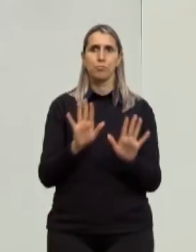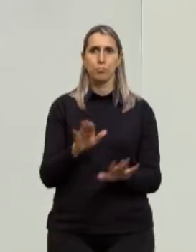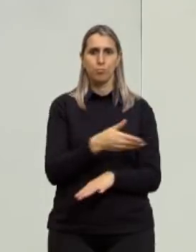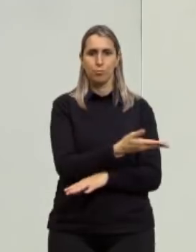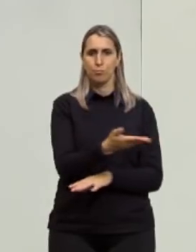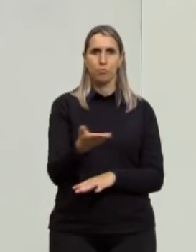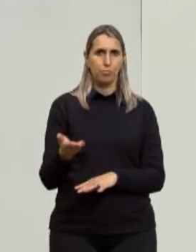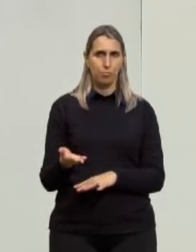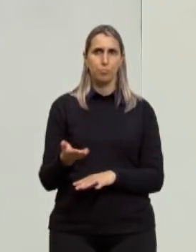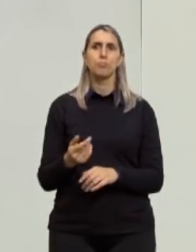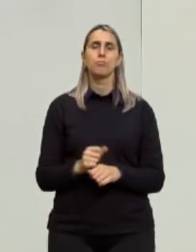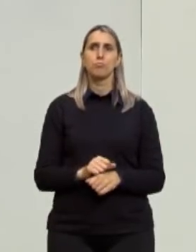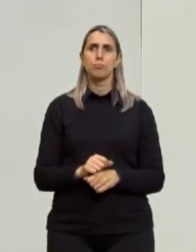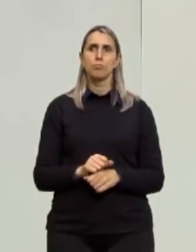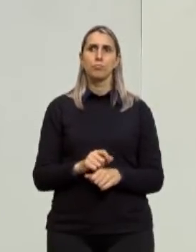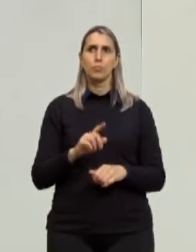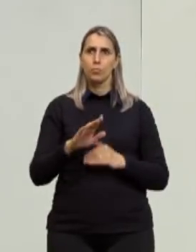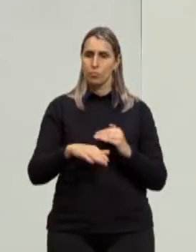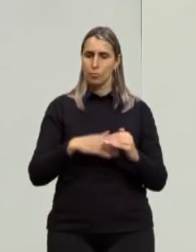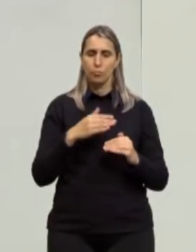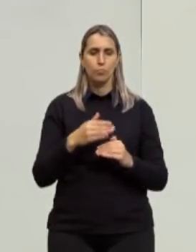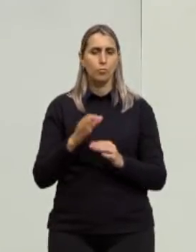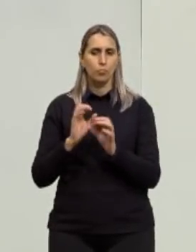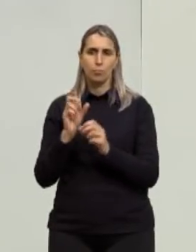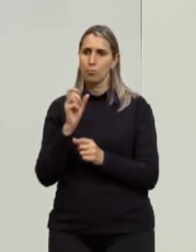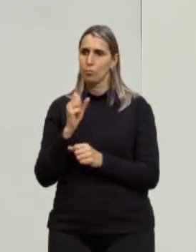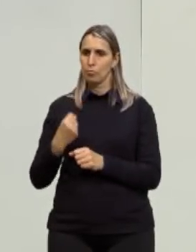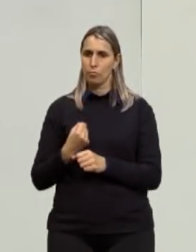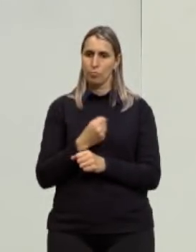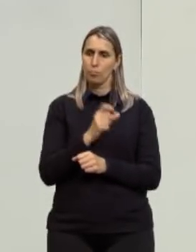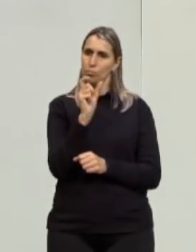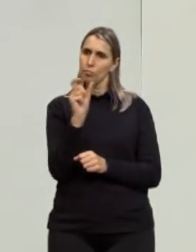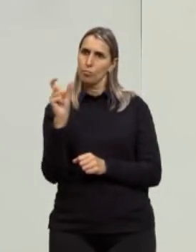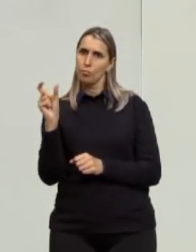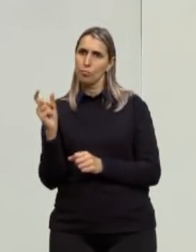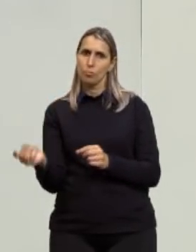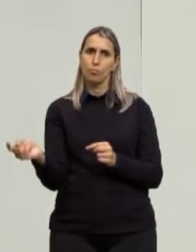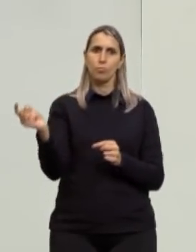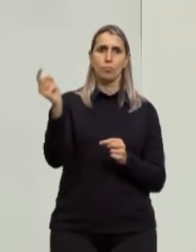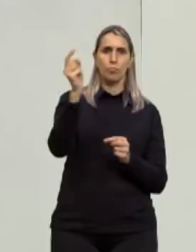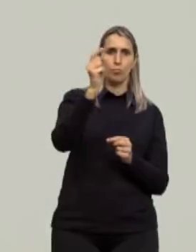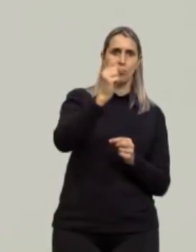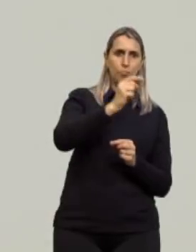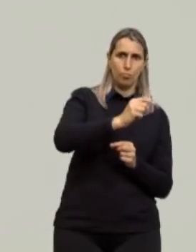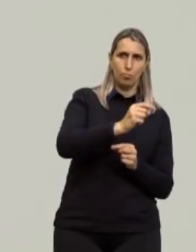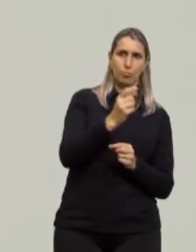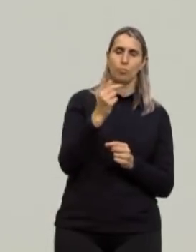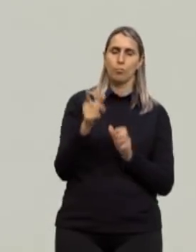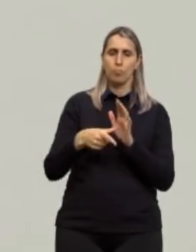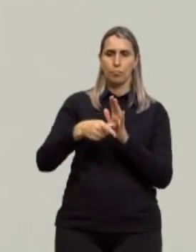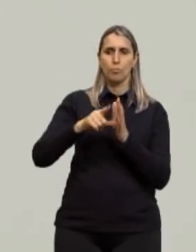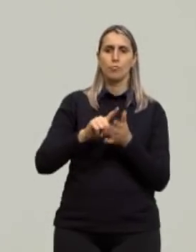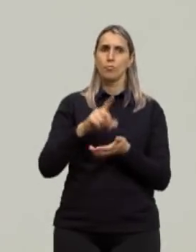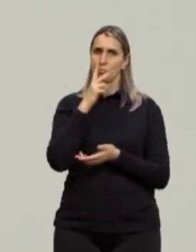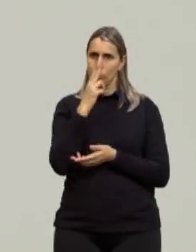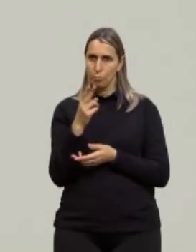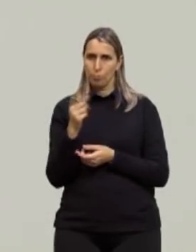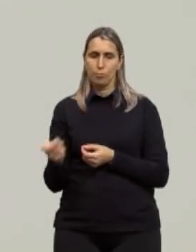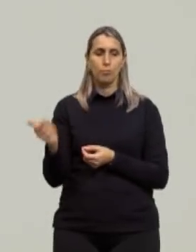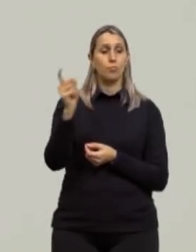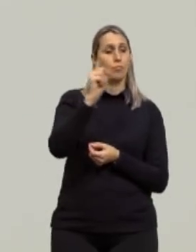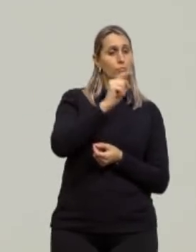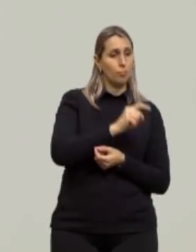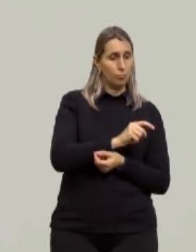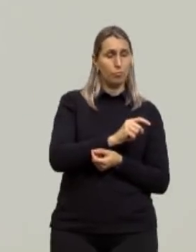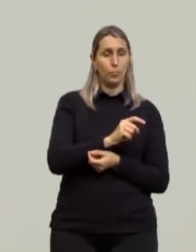todo mundo ó todos esses termos que eu tirei daqui todos esses valores eu joguei lá para antes do sinal de igualdade todos eles já joguei